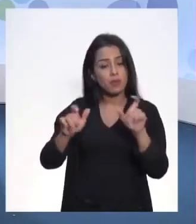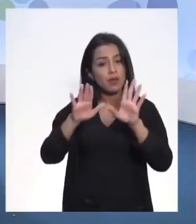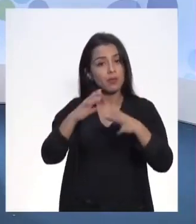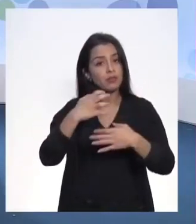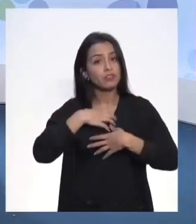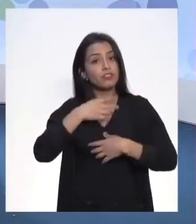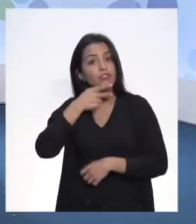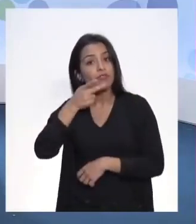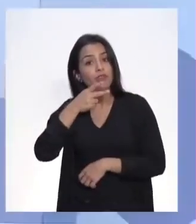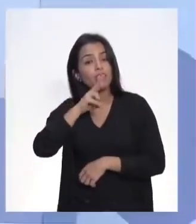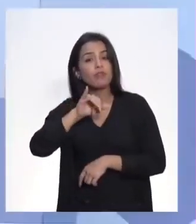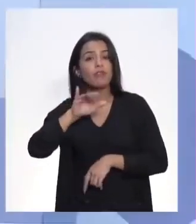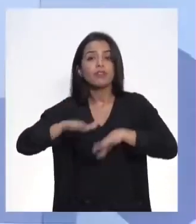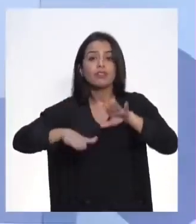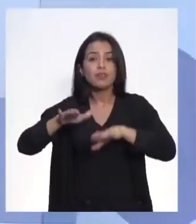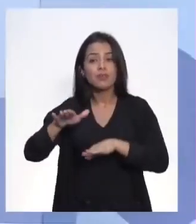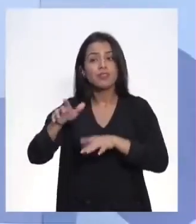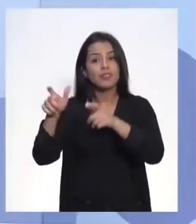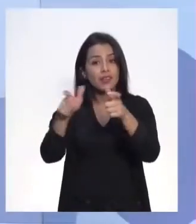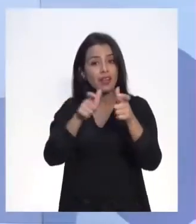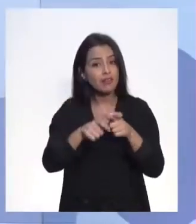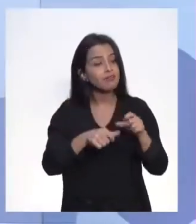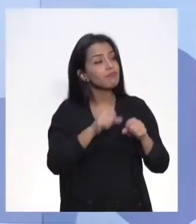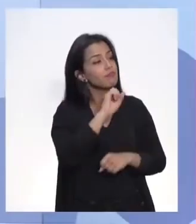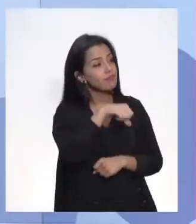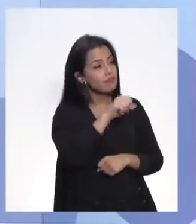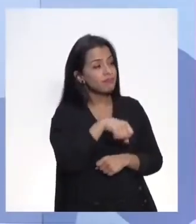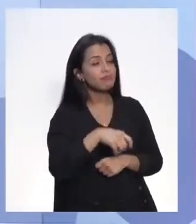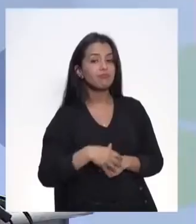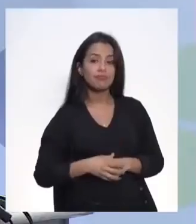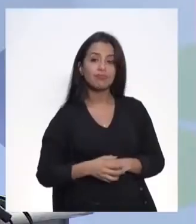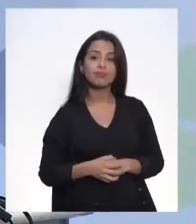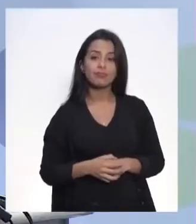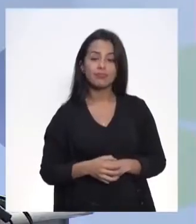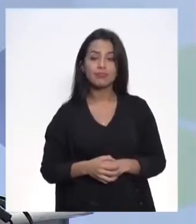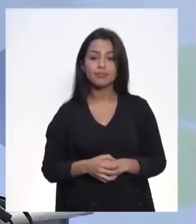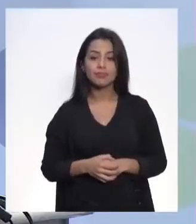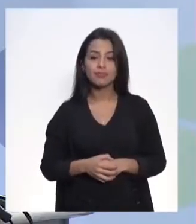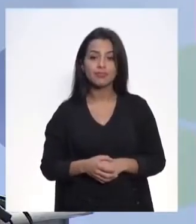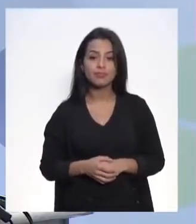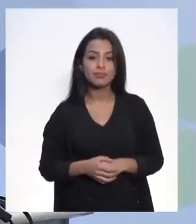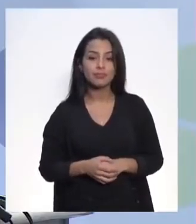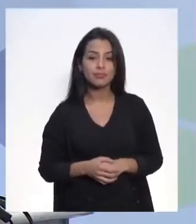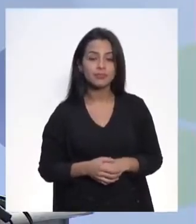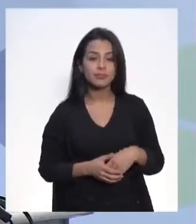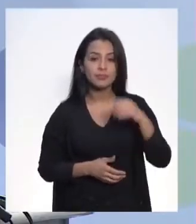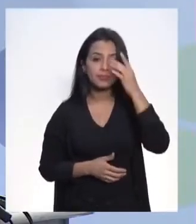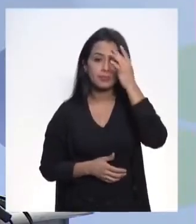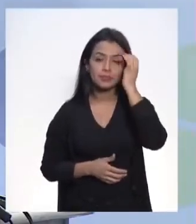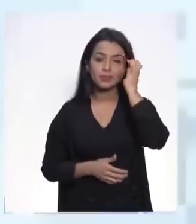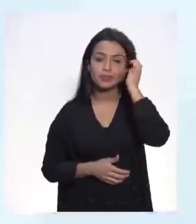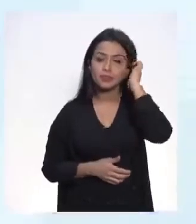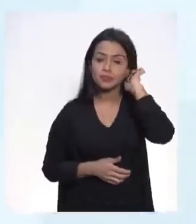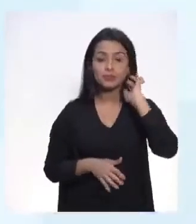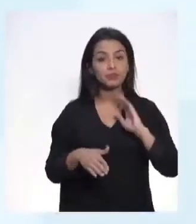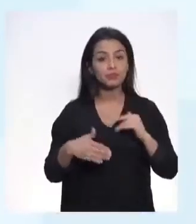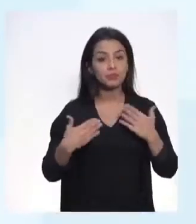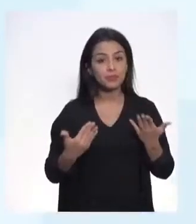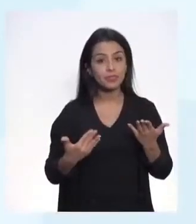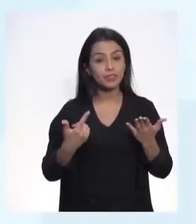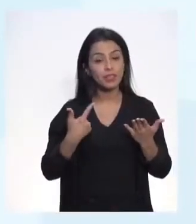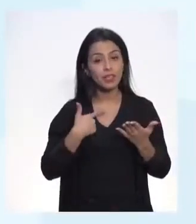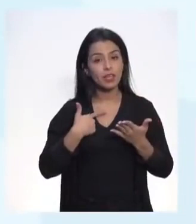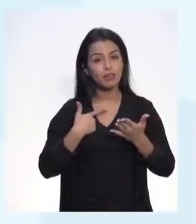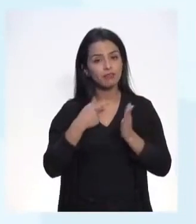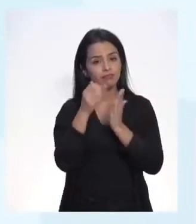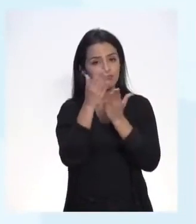falar, né, Os depende. nossos dialetos, Sim, né? sim. Aí, gente, é o seguinte. Então, eu fiz aqui mais